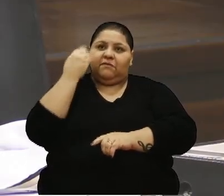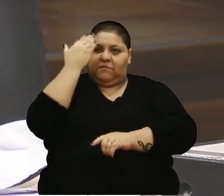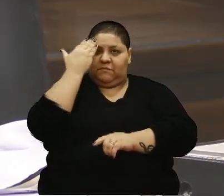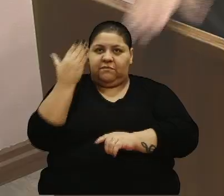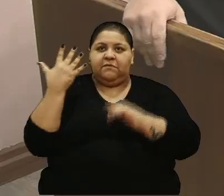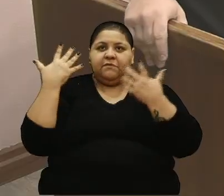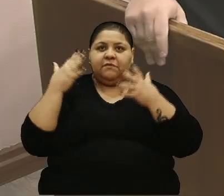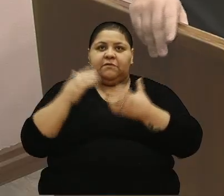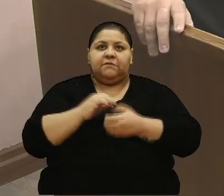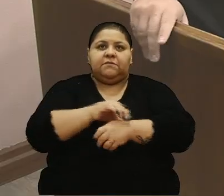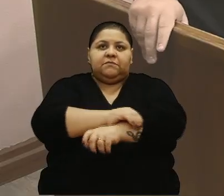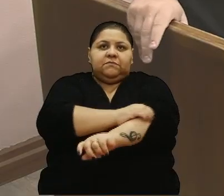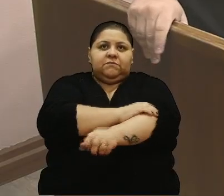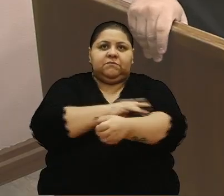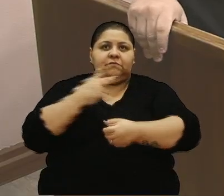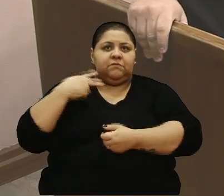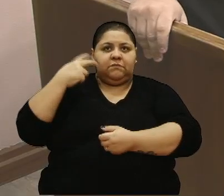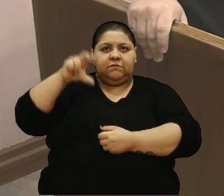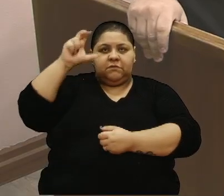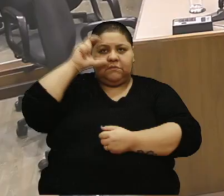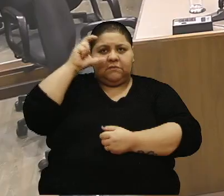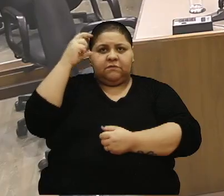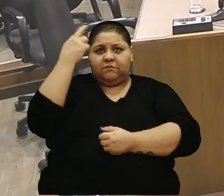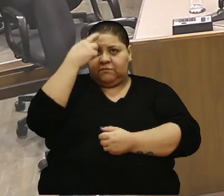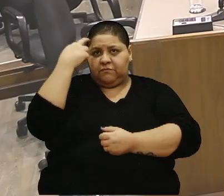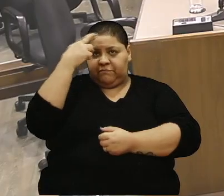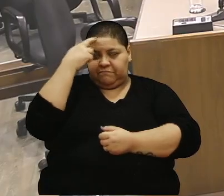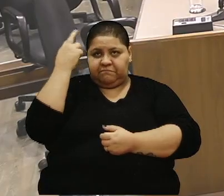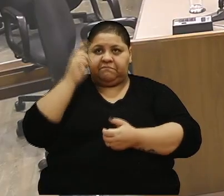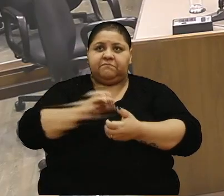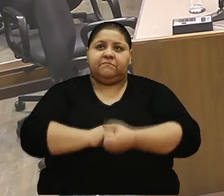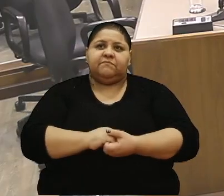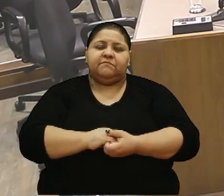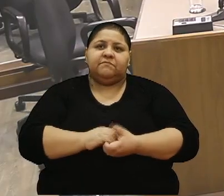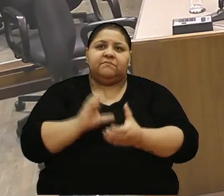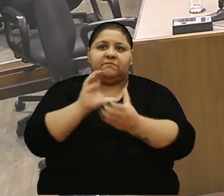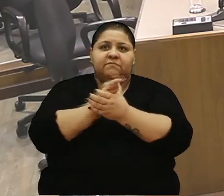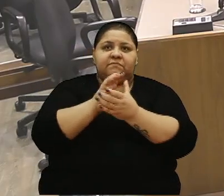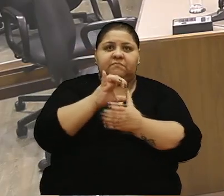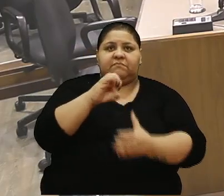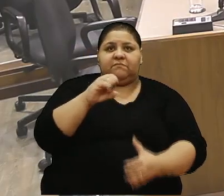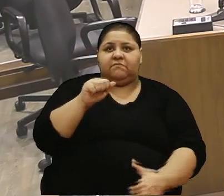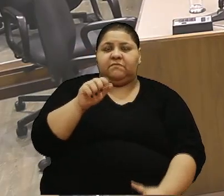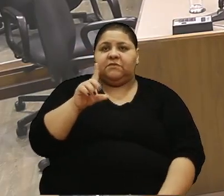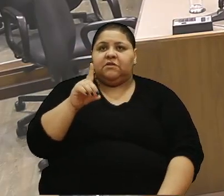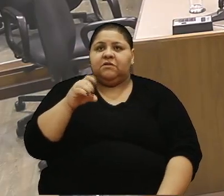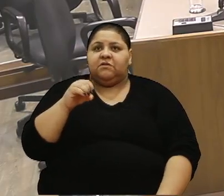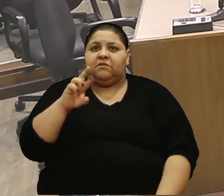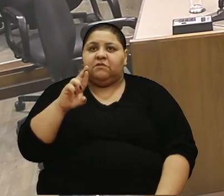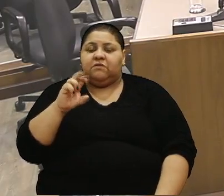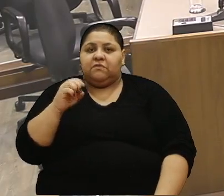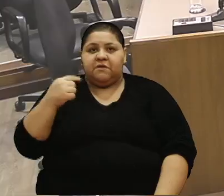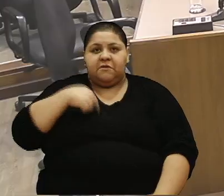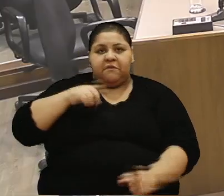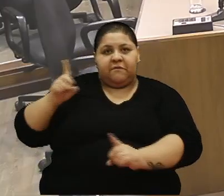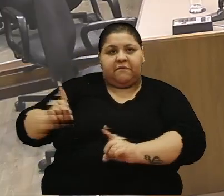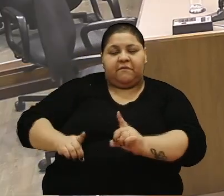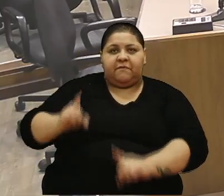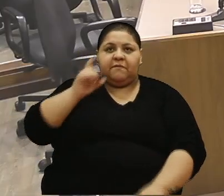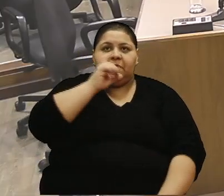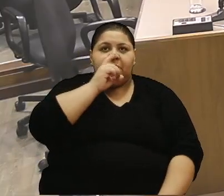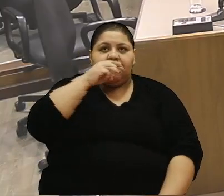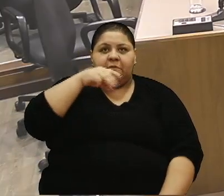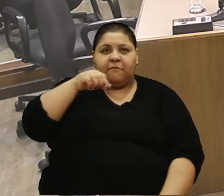vereador. Vereadora Sandra. Rafael, então, o marido da Isadora, minha prima, e o pai da